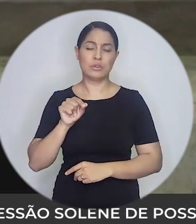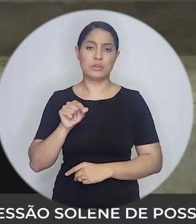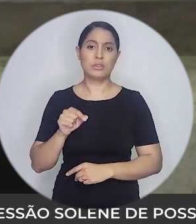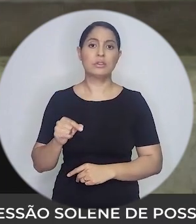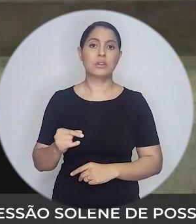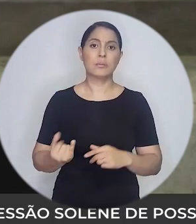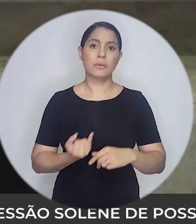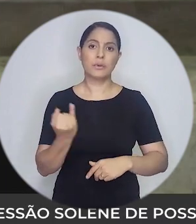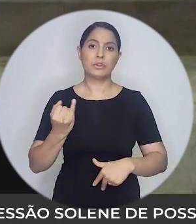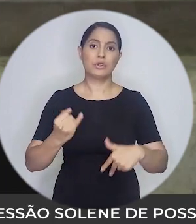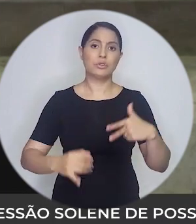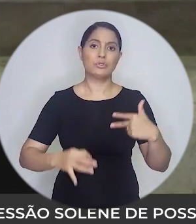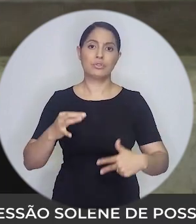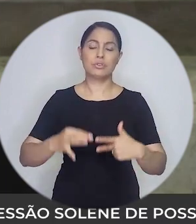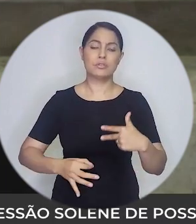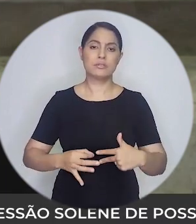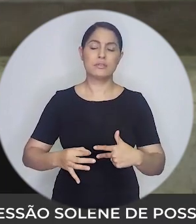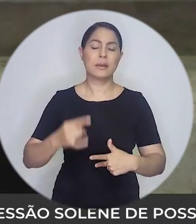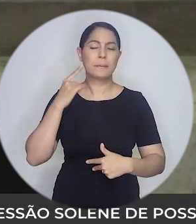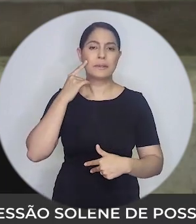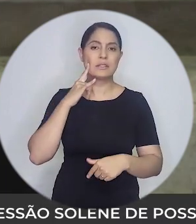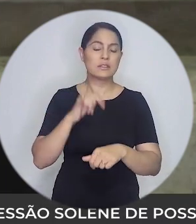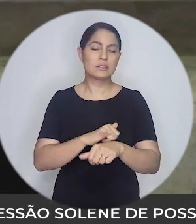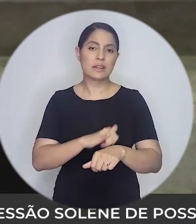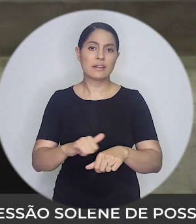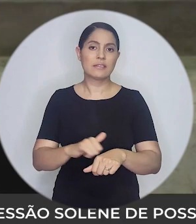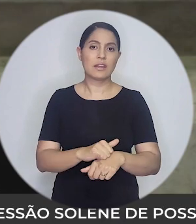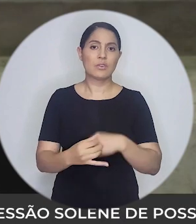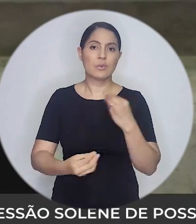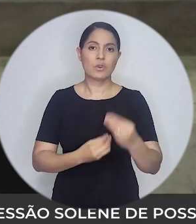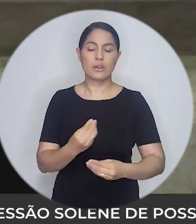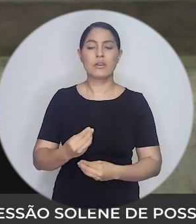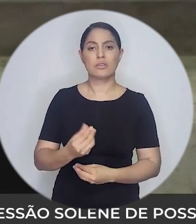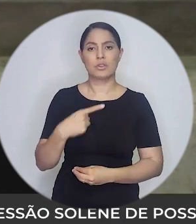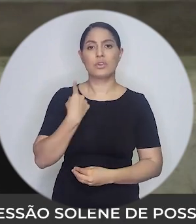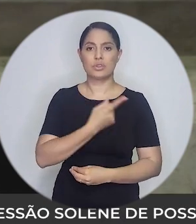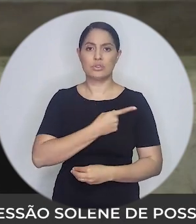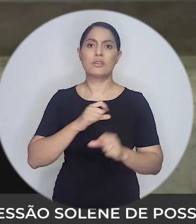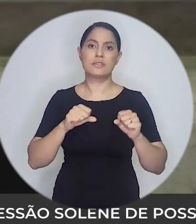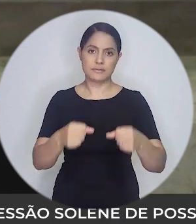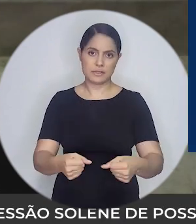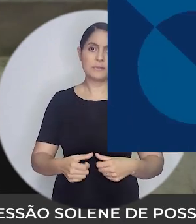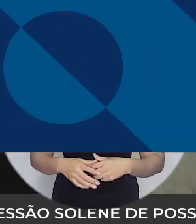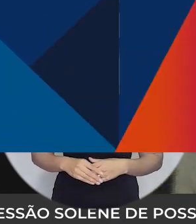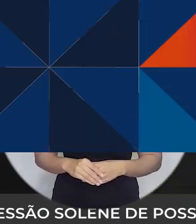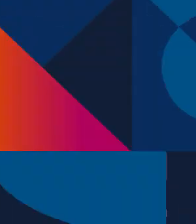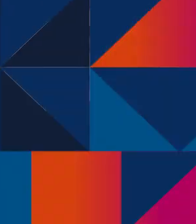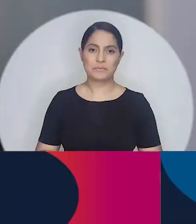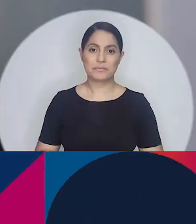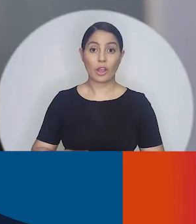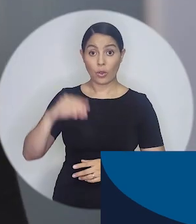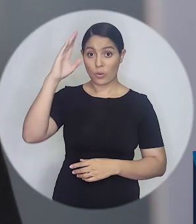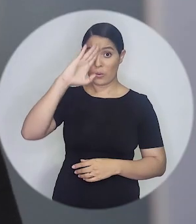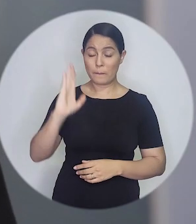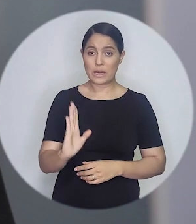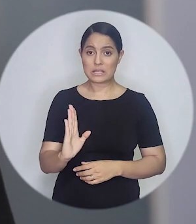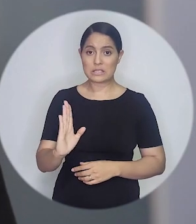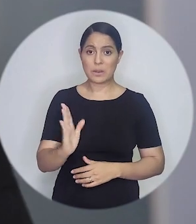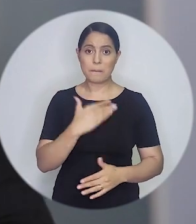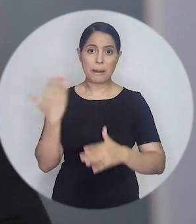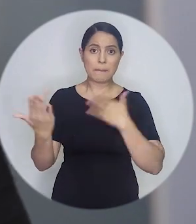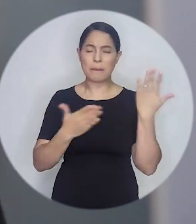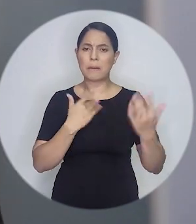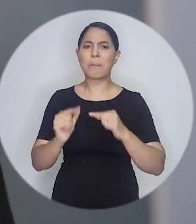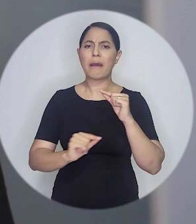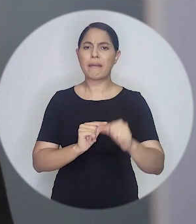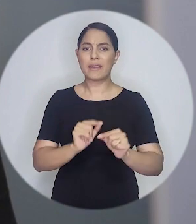O judiciário deve ser discreto, pelo menos a gente pensava assim, e agir somente quando chamado. São os ideais que defendemos. O Brasil é o país